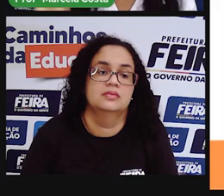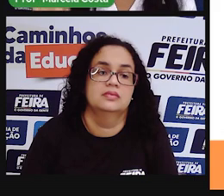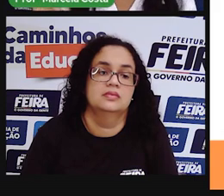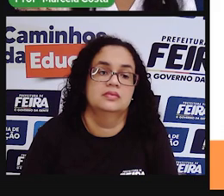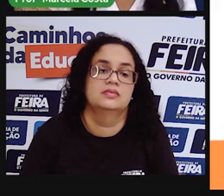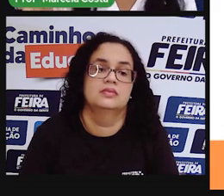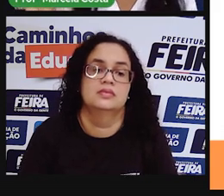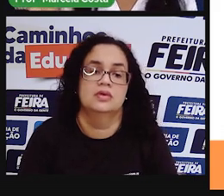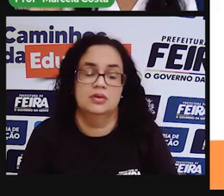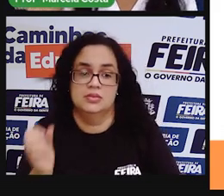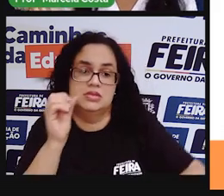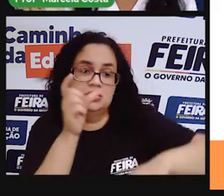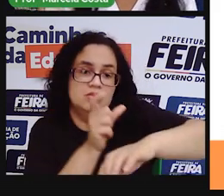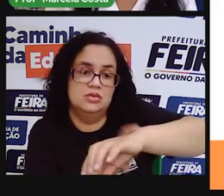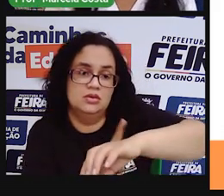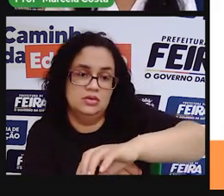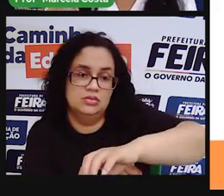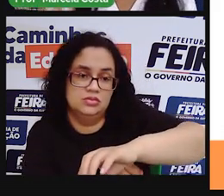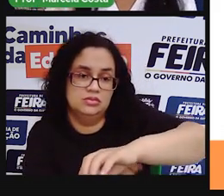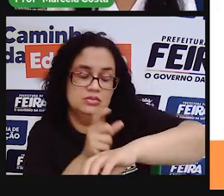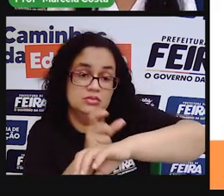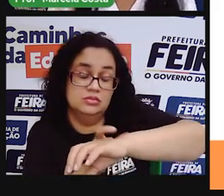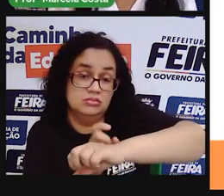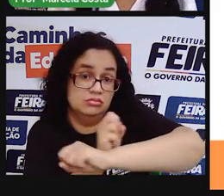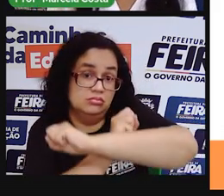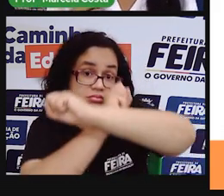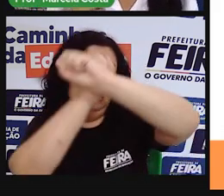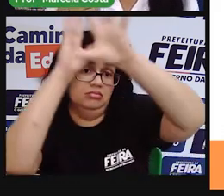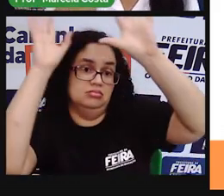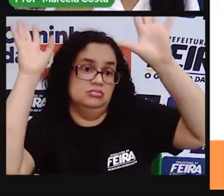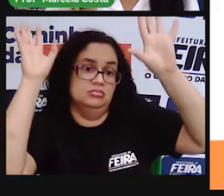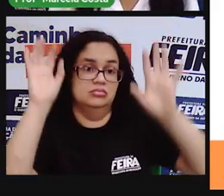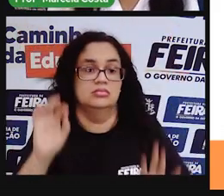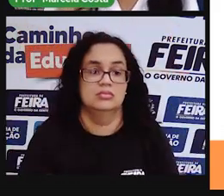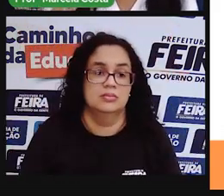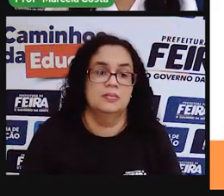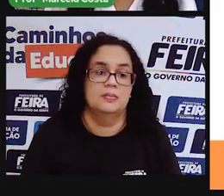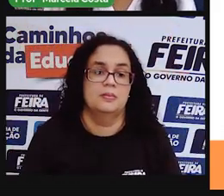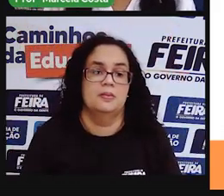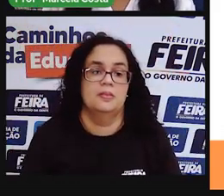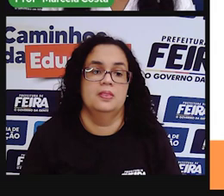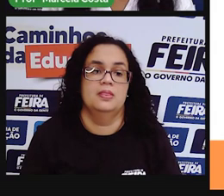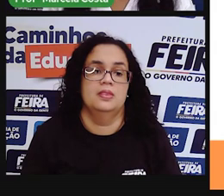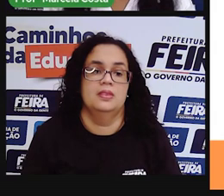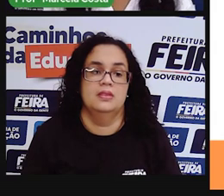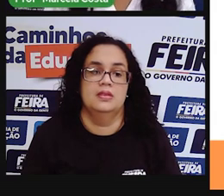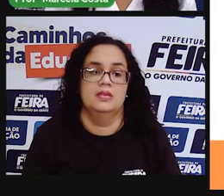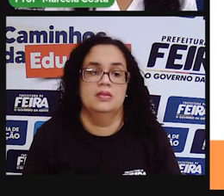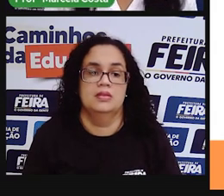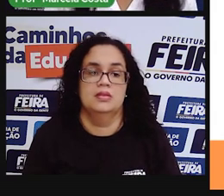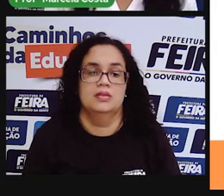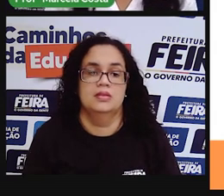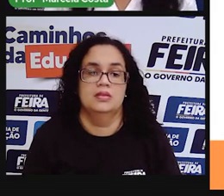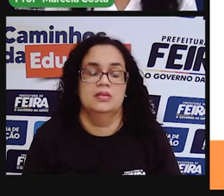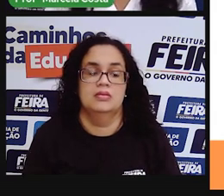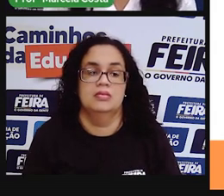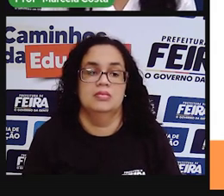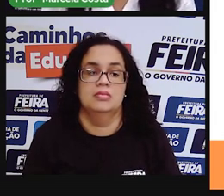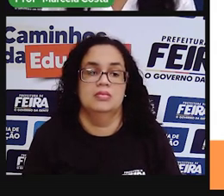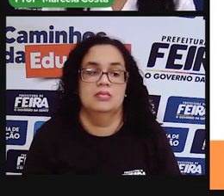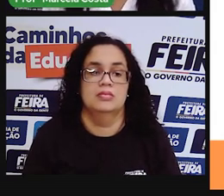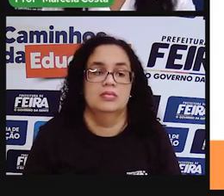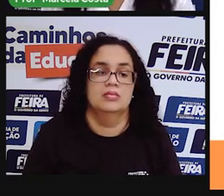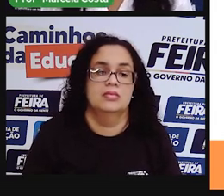de um relógio, né? Representando um despertador, demonstrando que é o momento de você acordar. Para